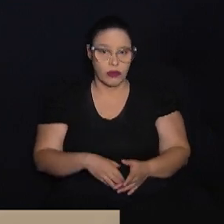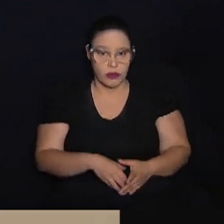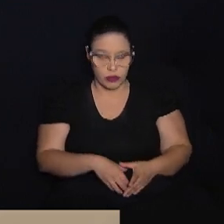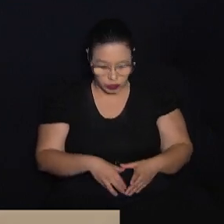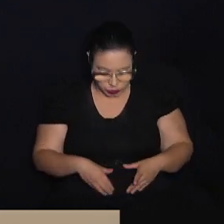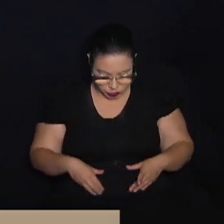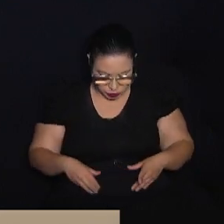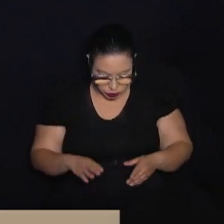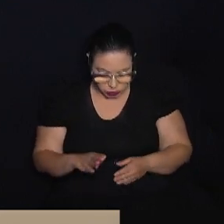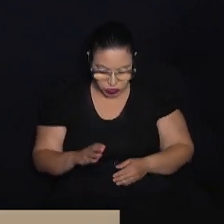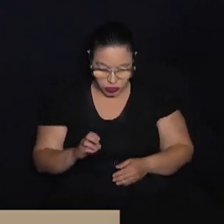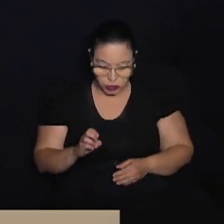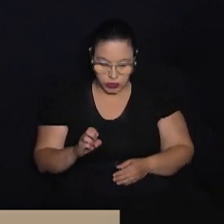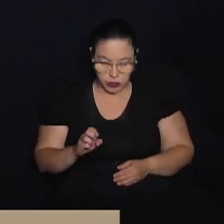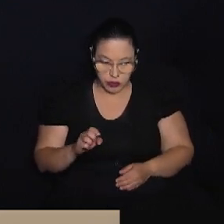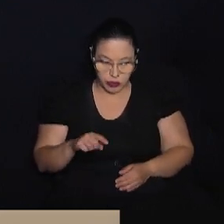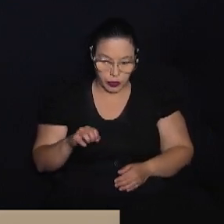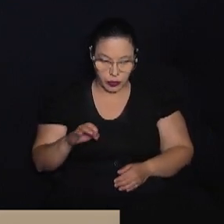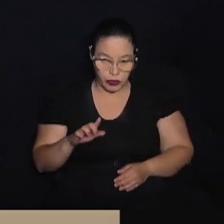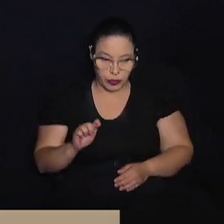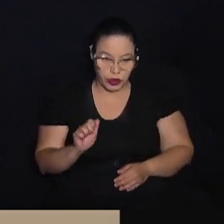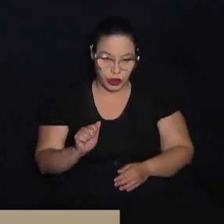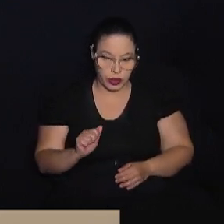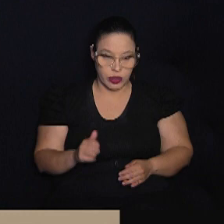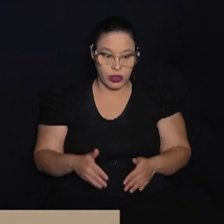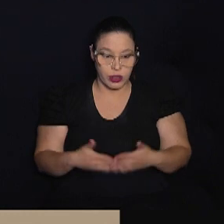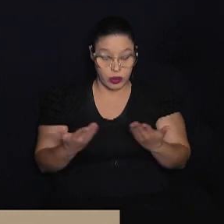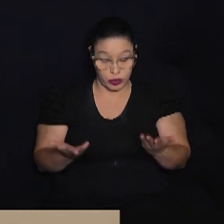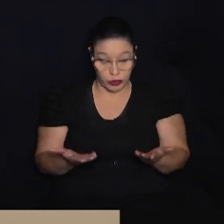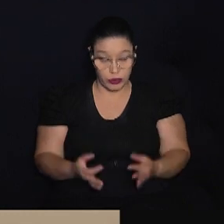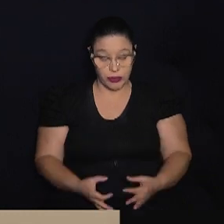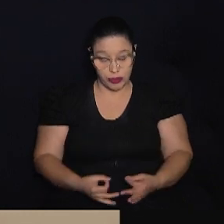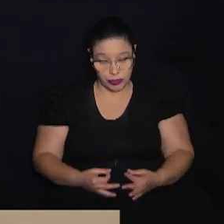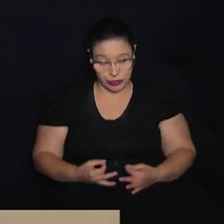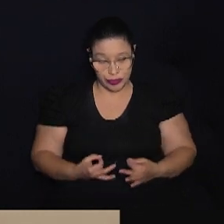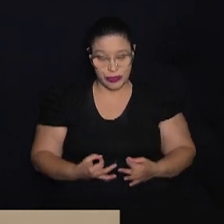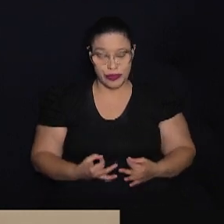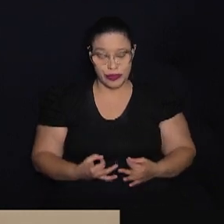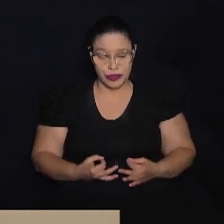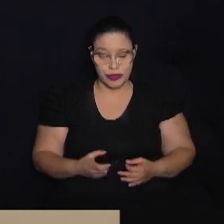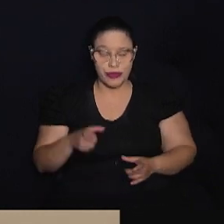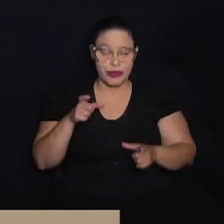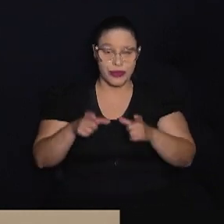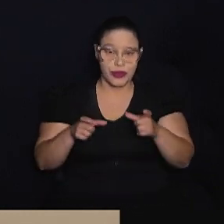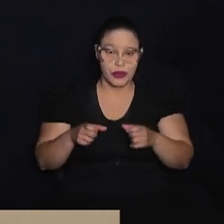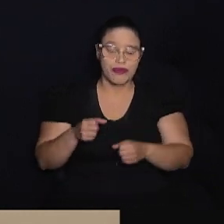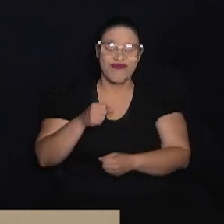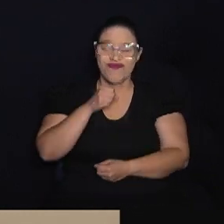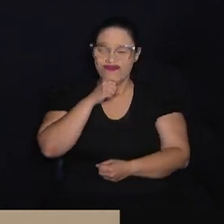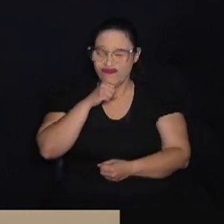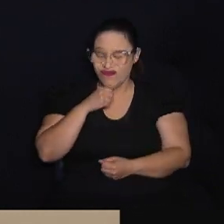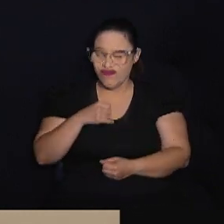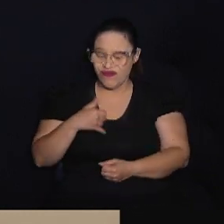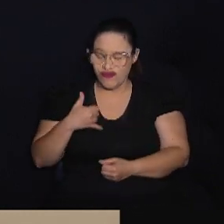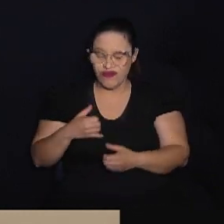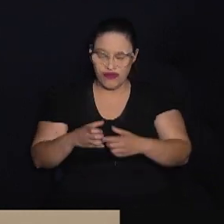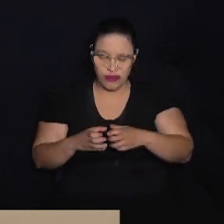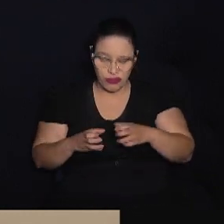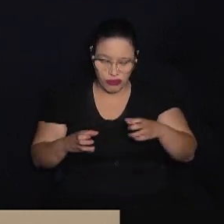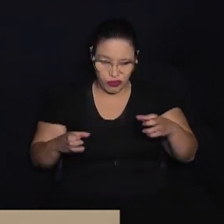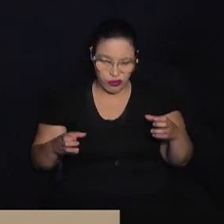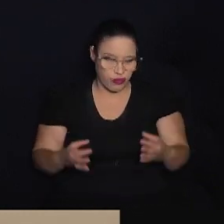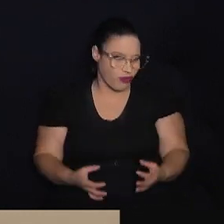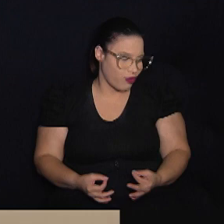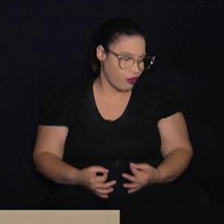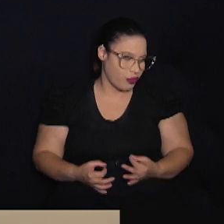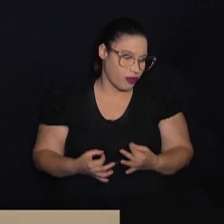da bexiga e acaba gerando esse tumor. Além disso, as pessoas mais idosas, elas tendem a ter mais câncer de todas